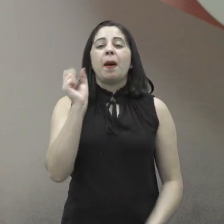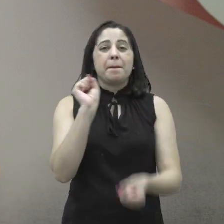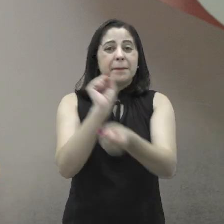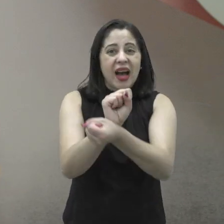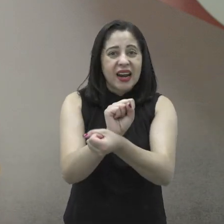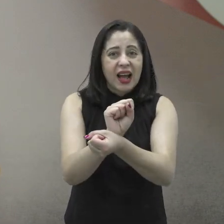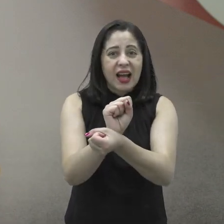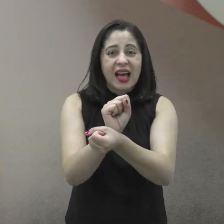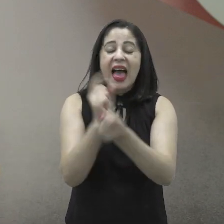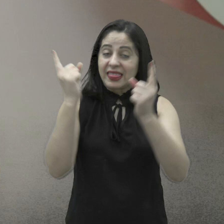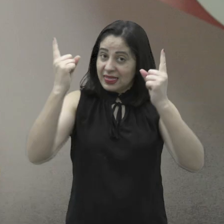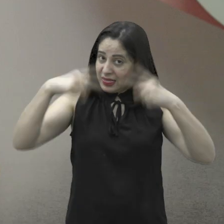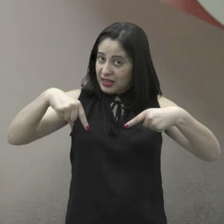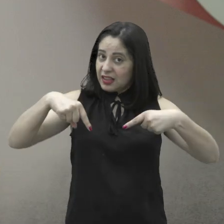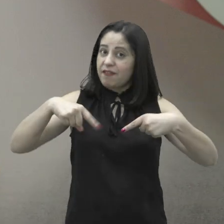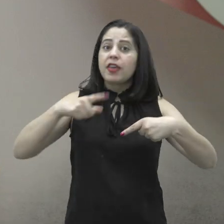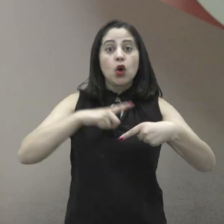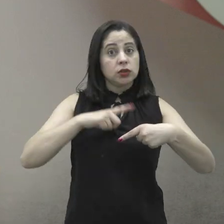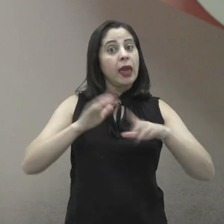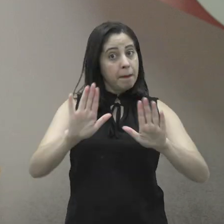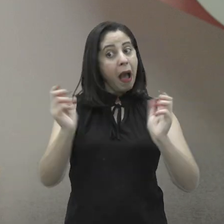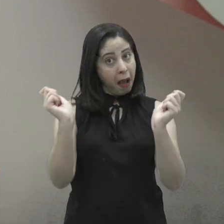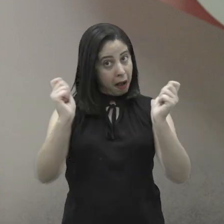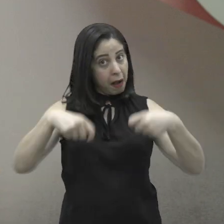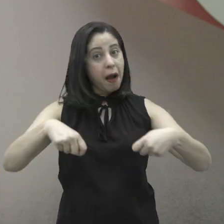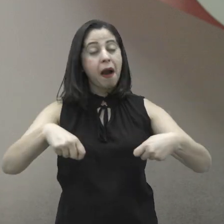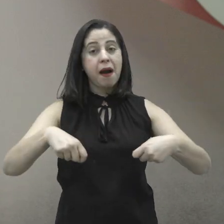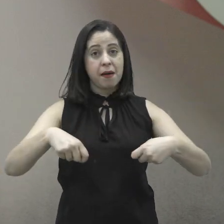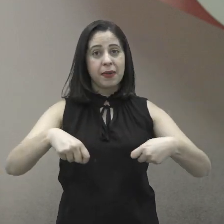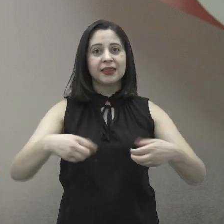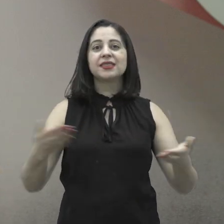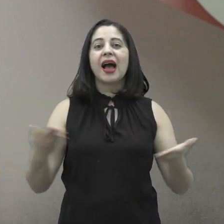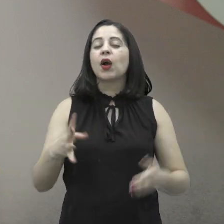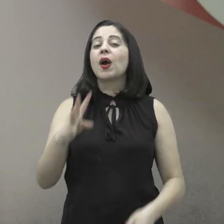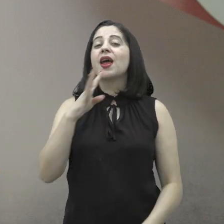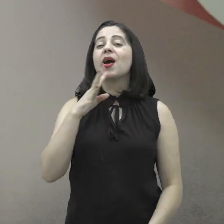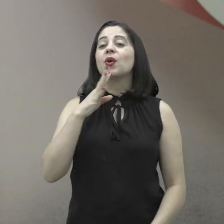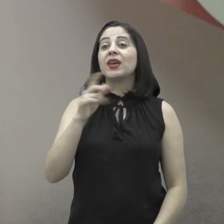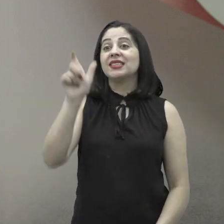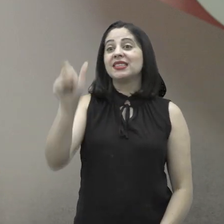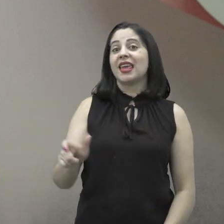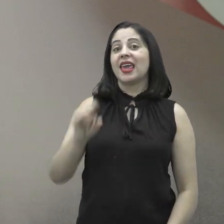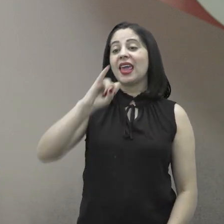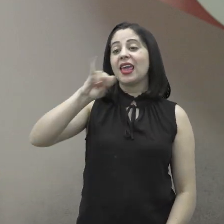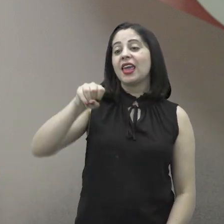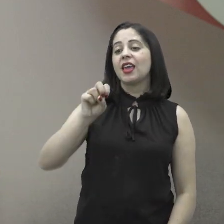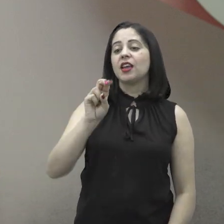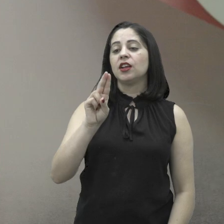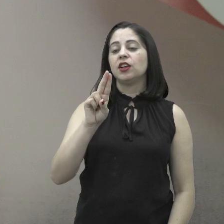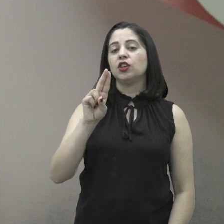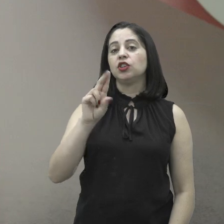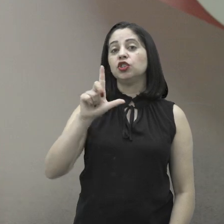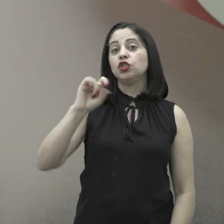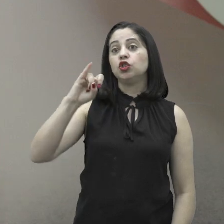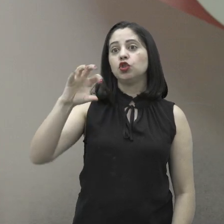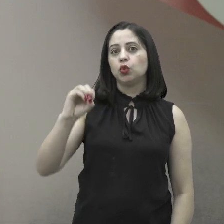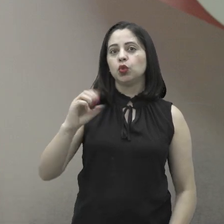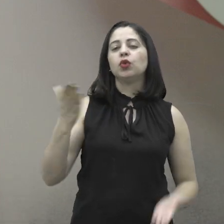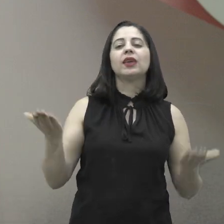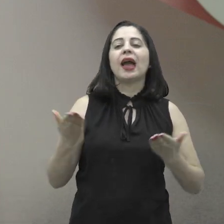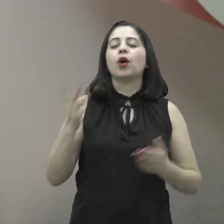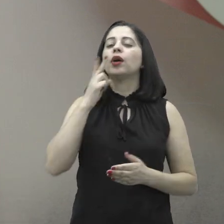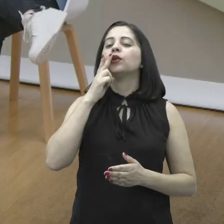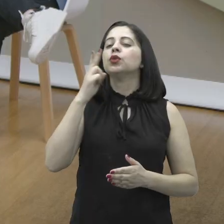grande, mas é possível. Agora nós vamos conhecer a história do seu Júlio, que deixou esse hábito de